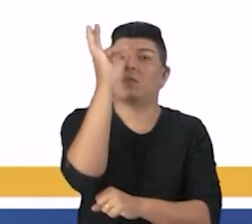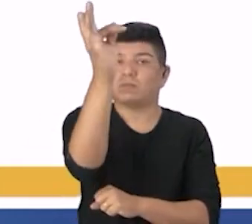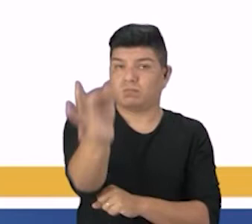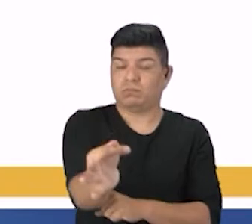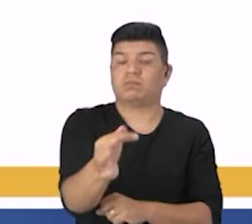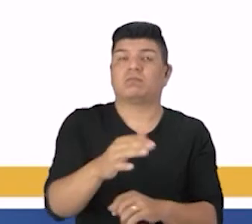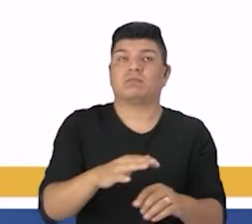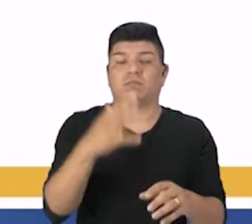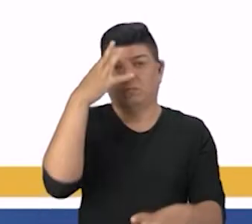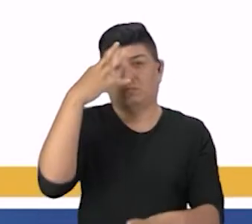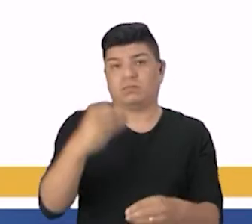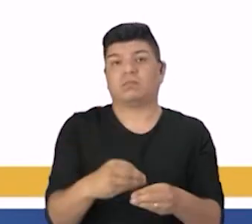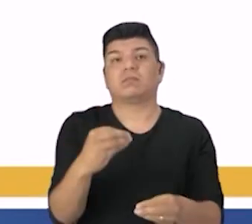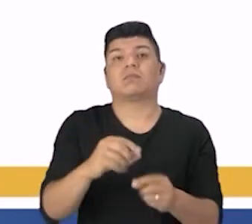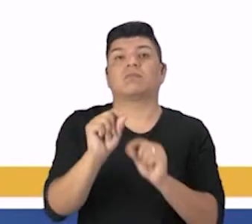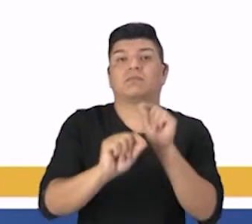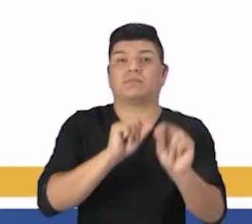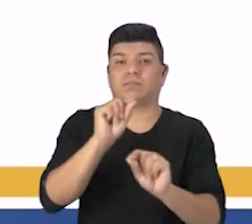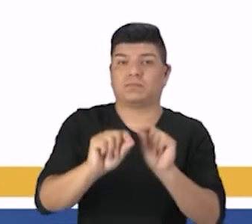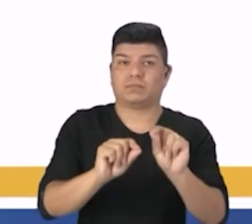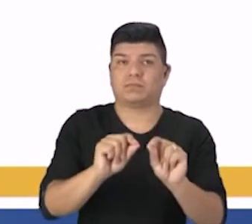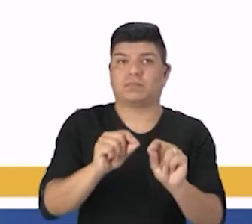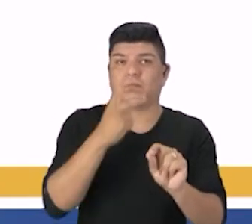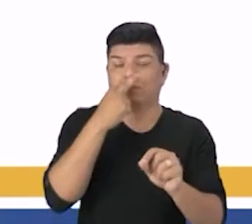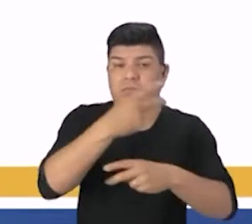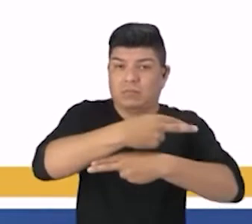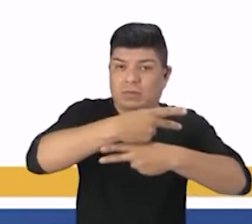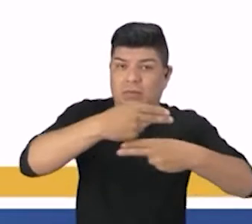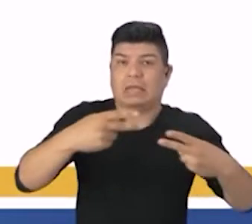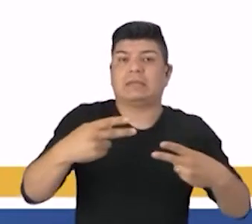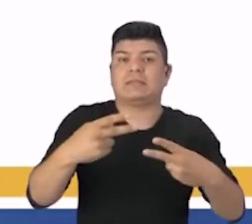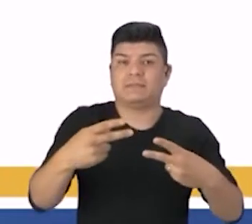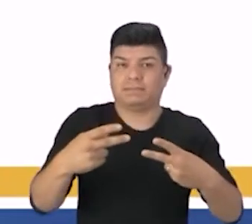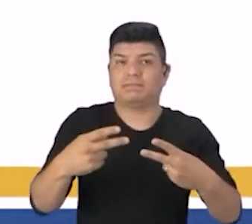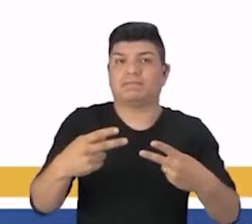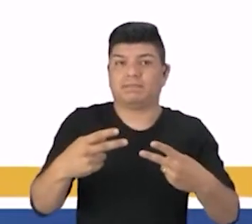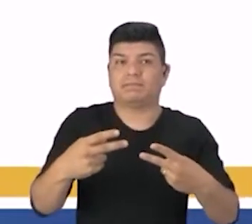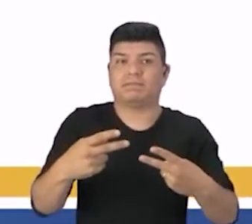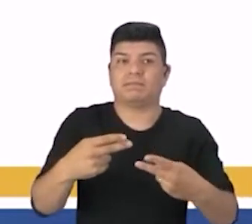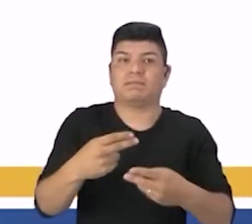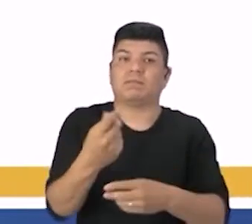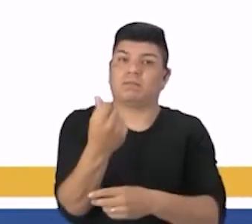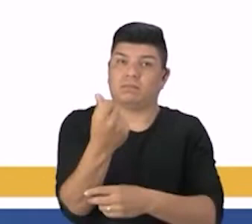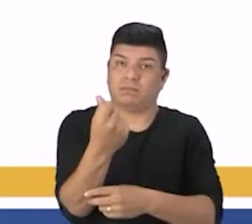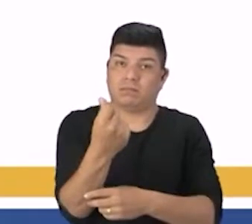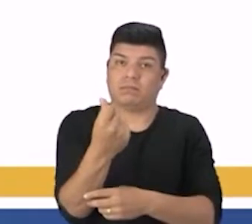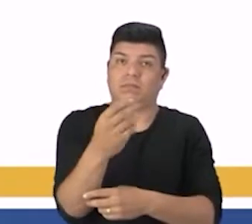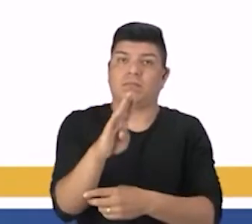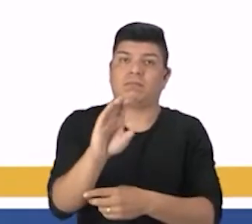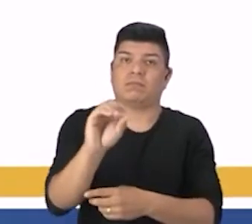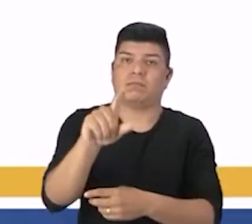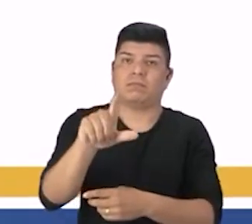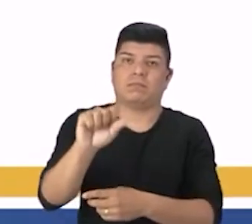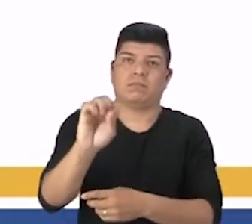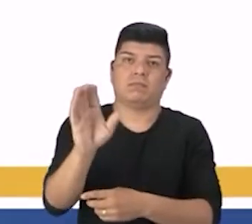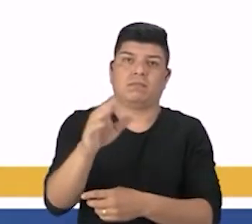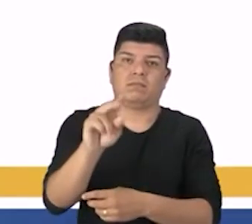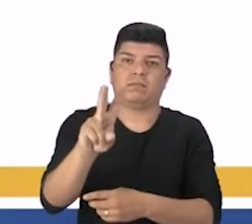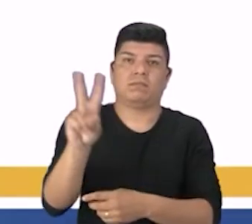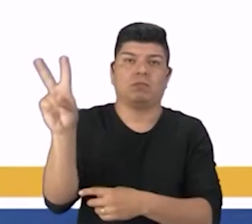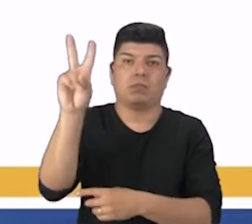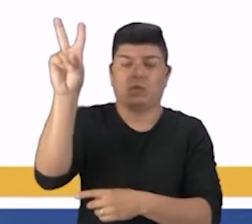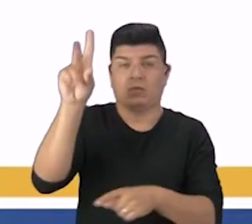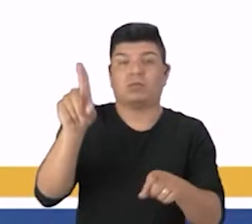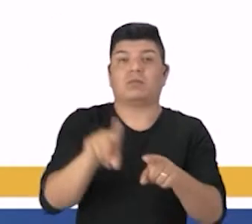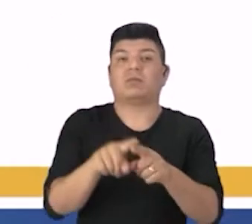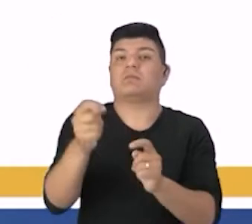para um futuro sabendo que as commodities aqueles produtos que são das bolsas de valores os mais importantes Esses